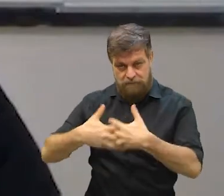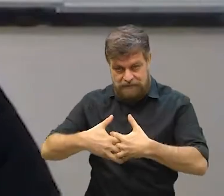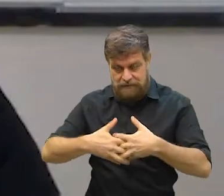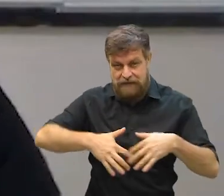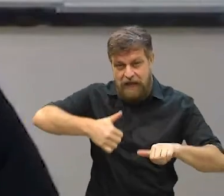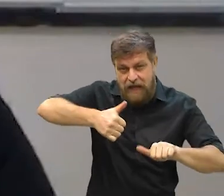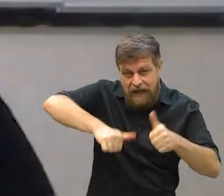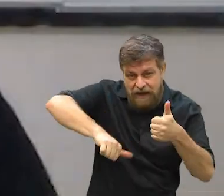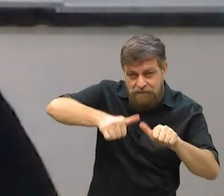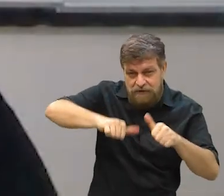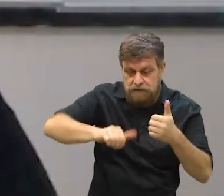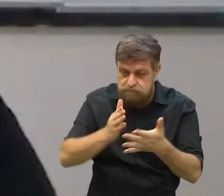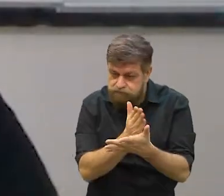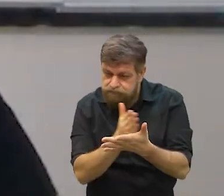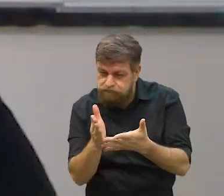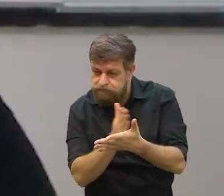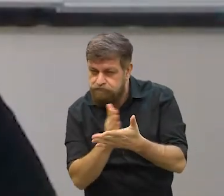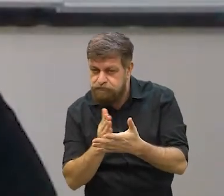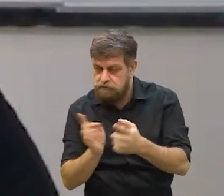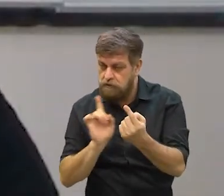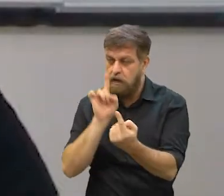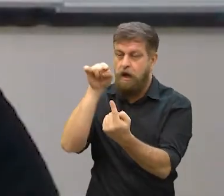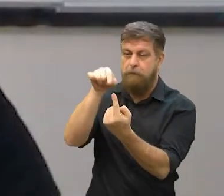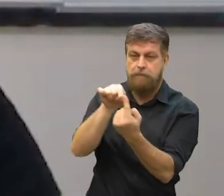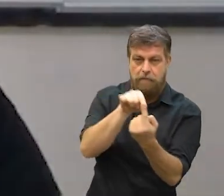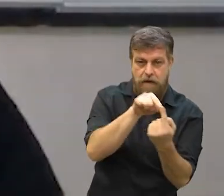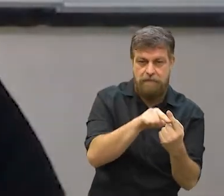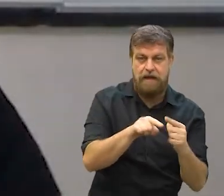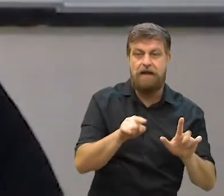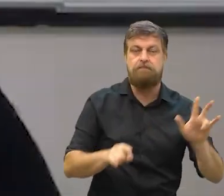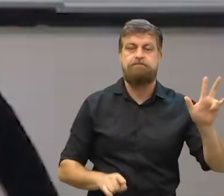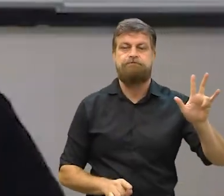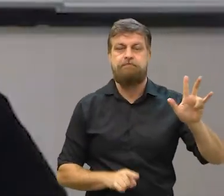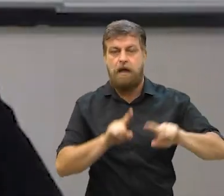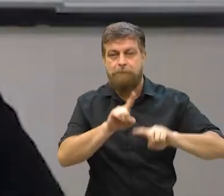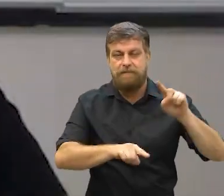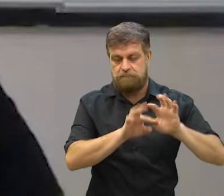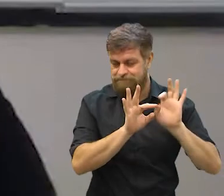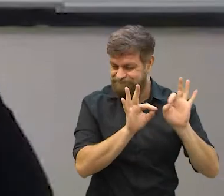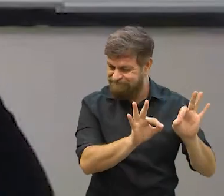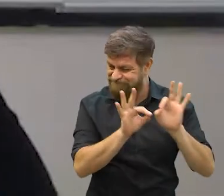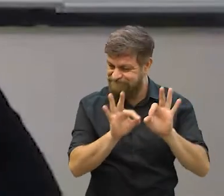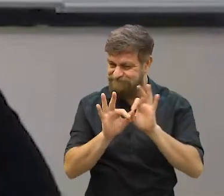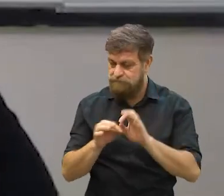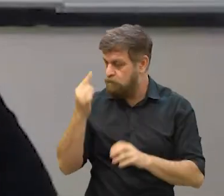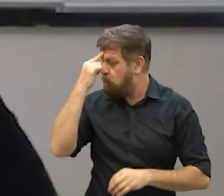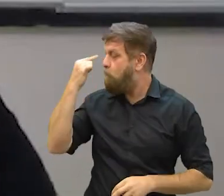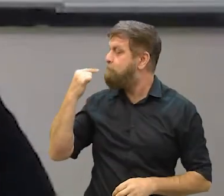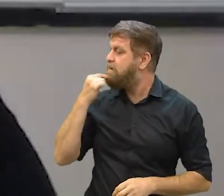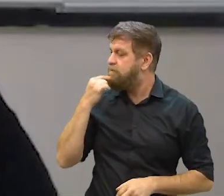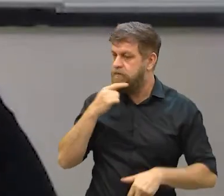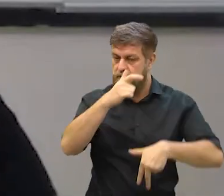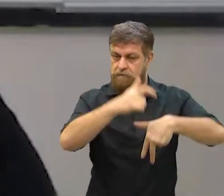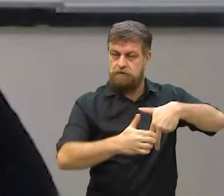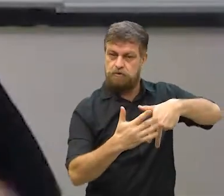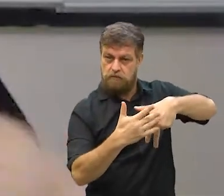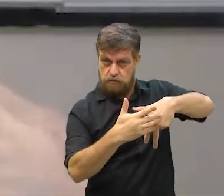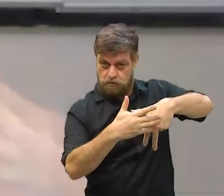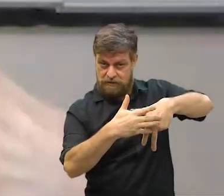saiba avaliar qual seria o medicamento, qual a composição desse medicamento ideal de acordo com o perfil do